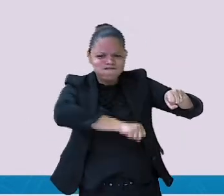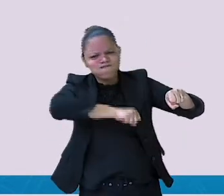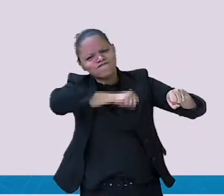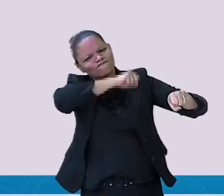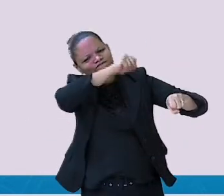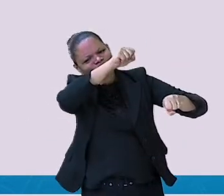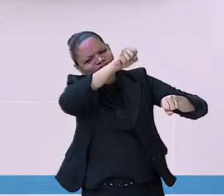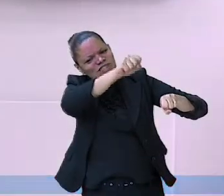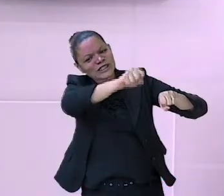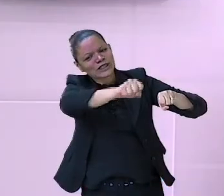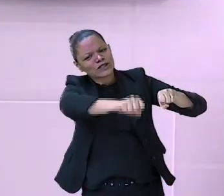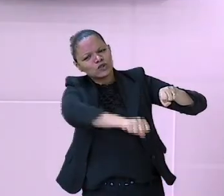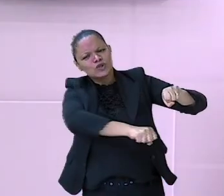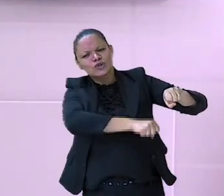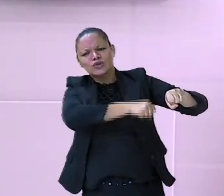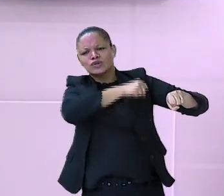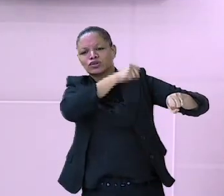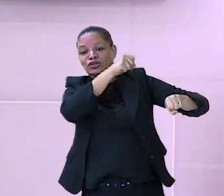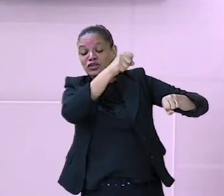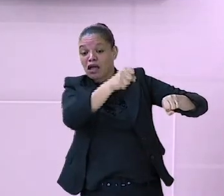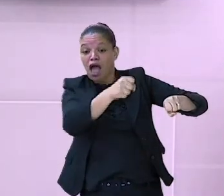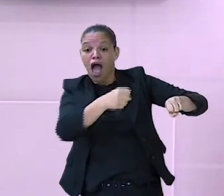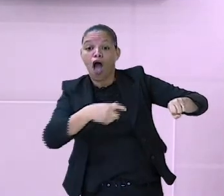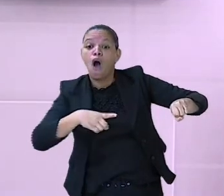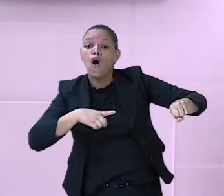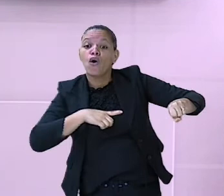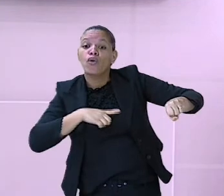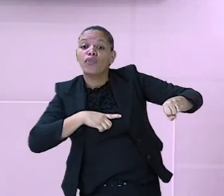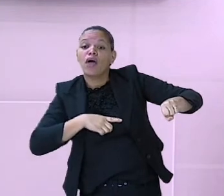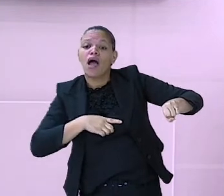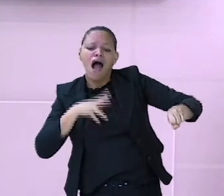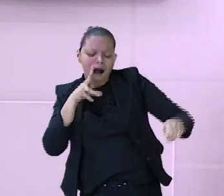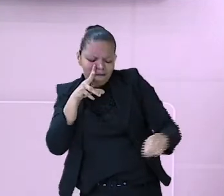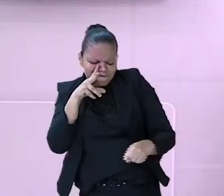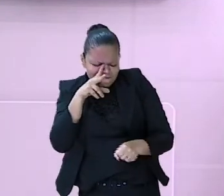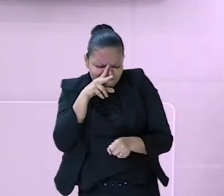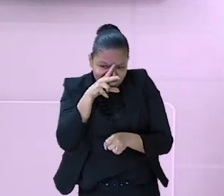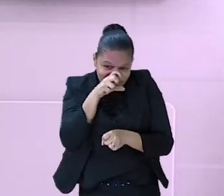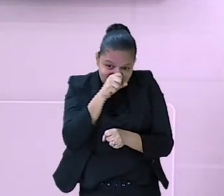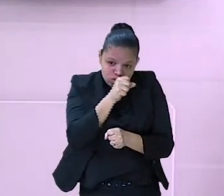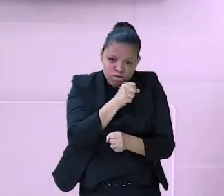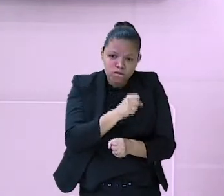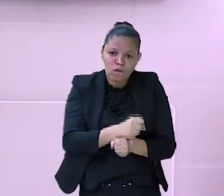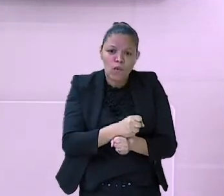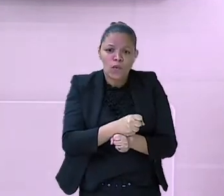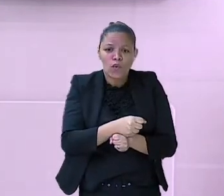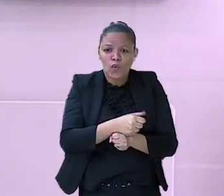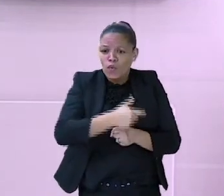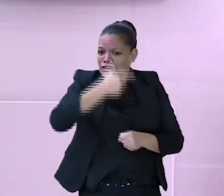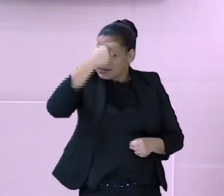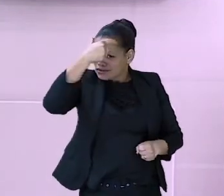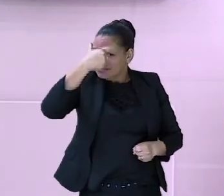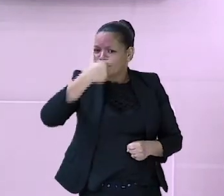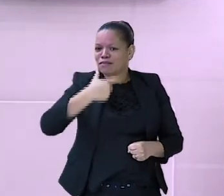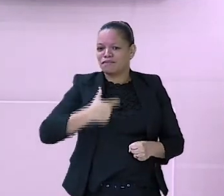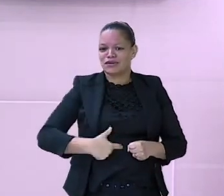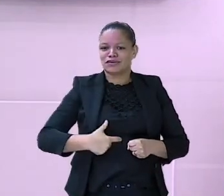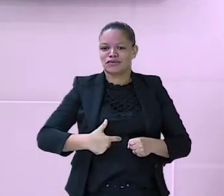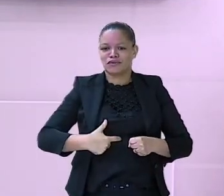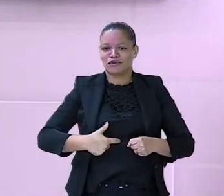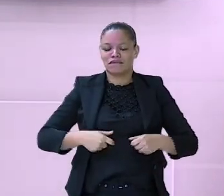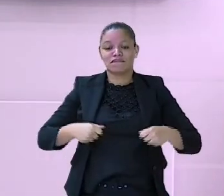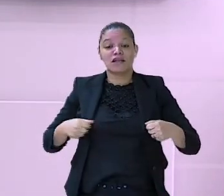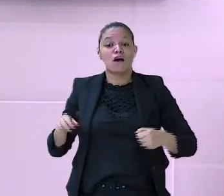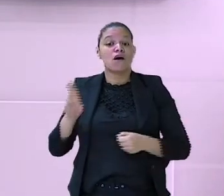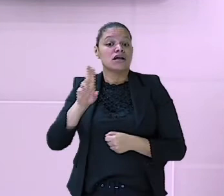agrícola mais duro, mais consistente, saia o que? O caldo dele. Então, era uma força muito gigantesca que tinha que